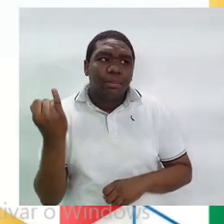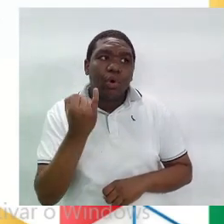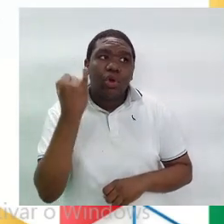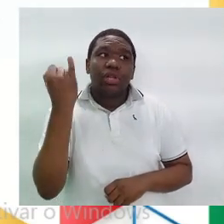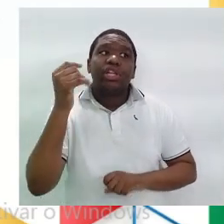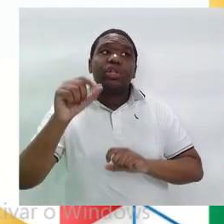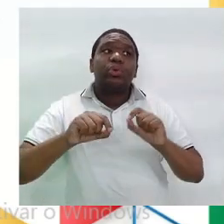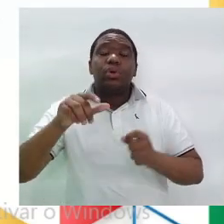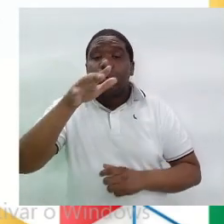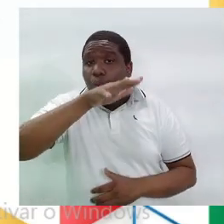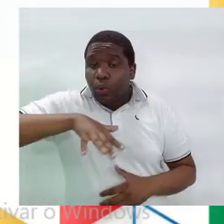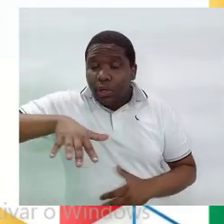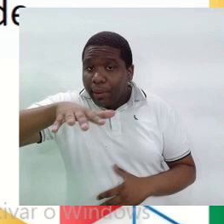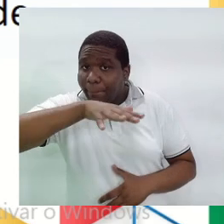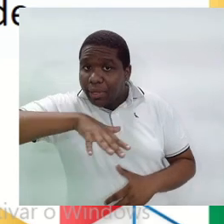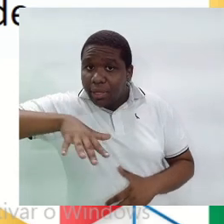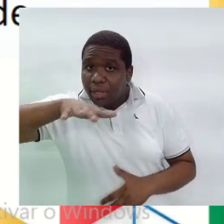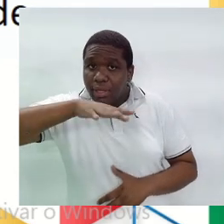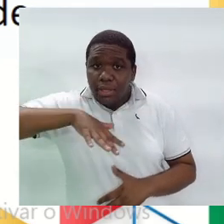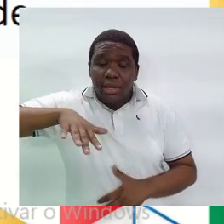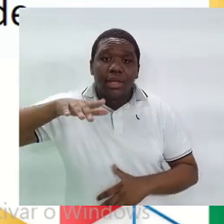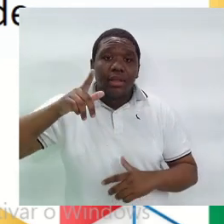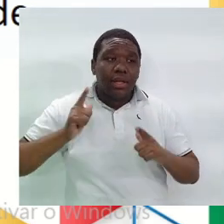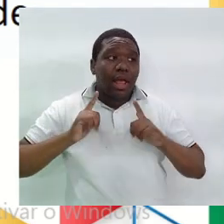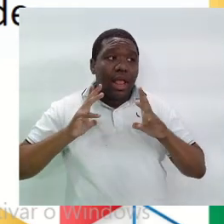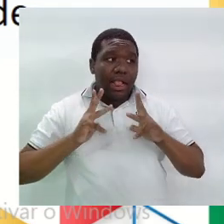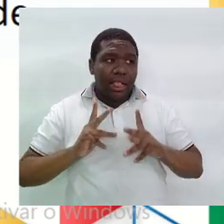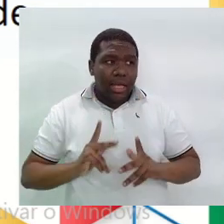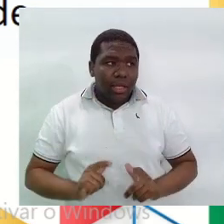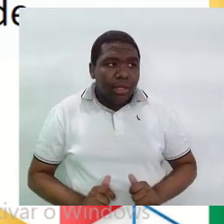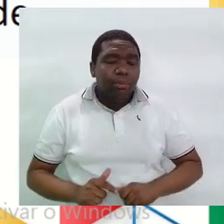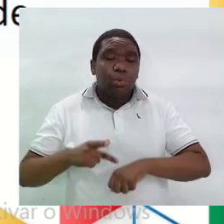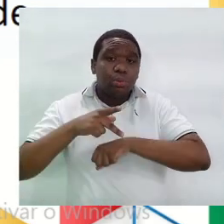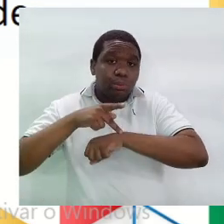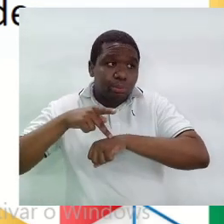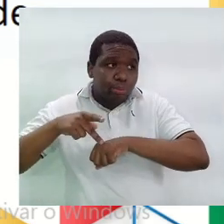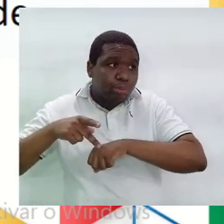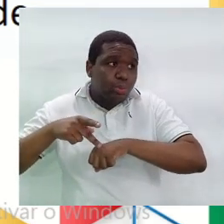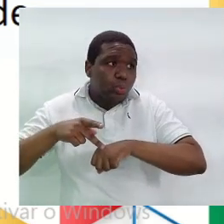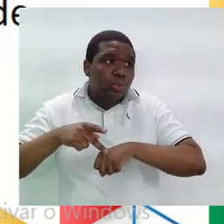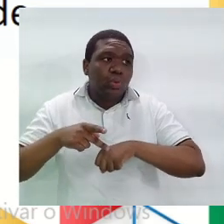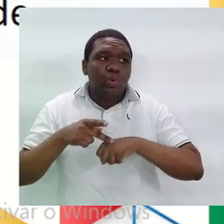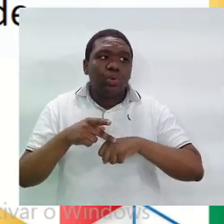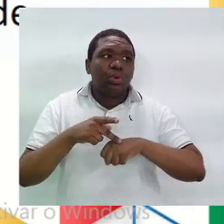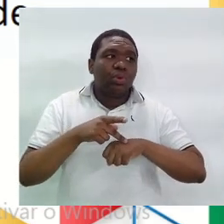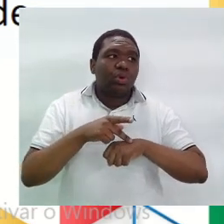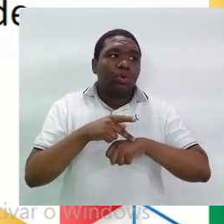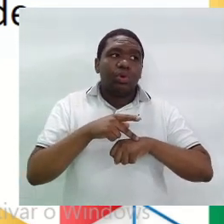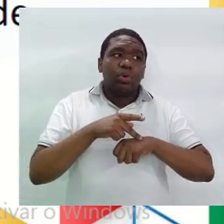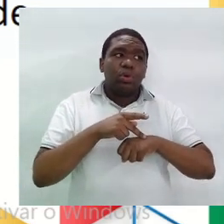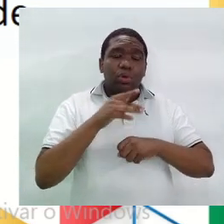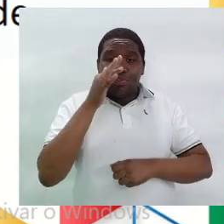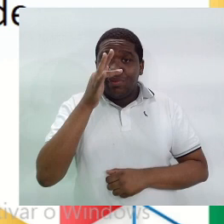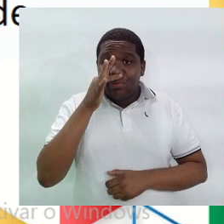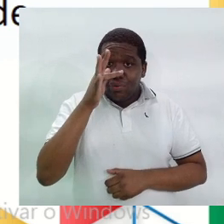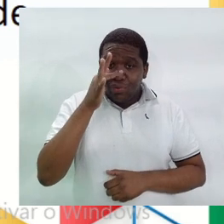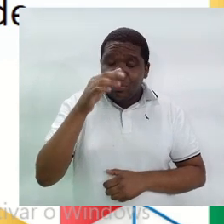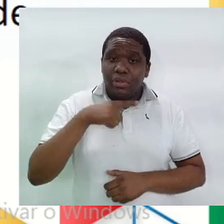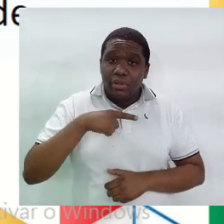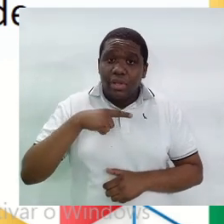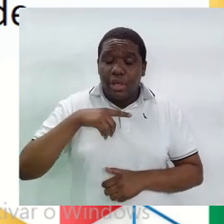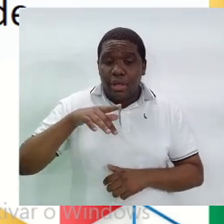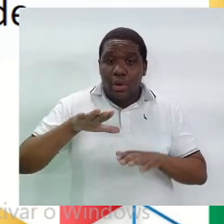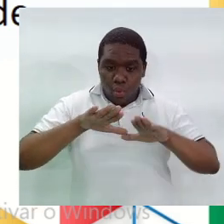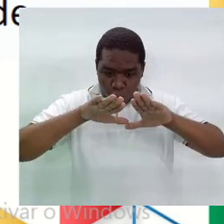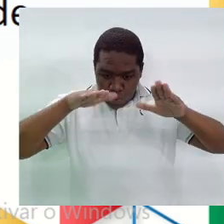o ambiente esteja limpo, purificado, com ervas, e que o altar esteja